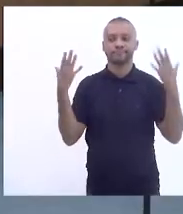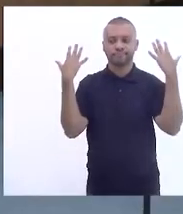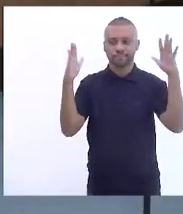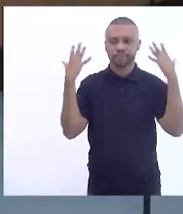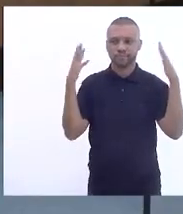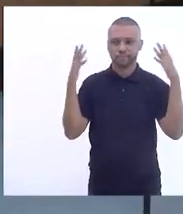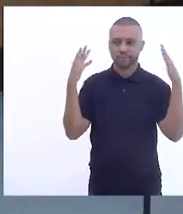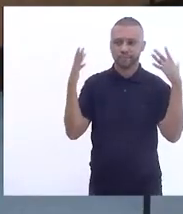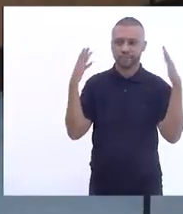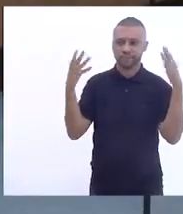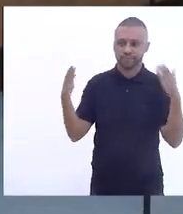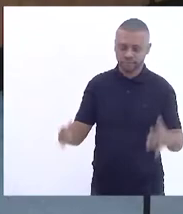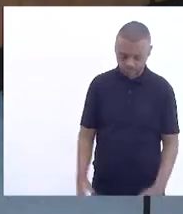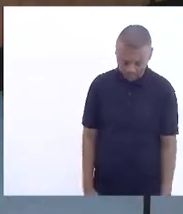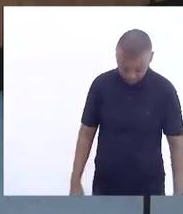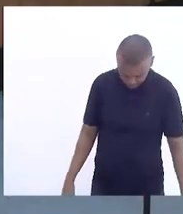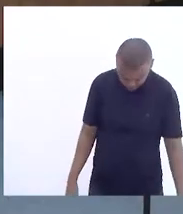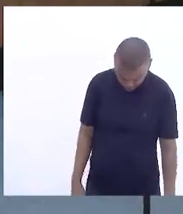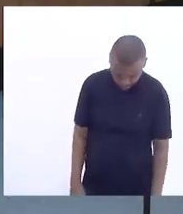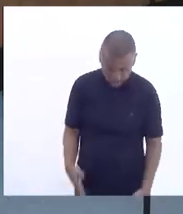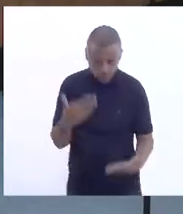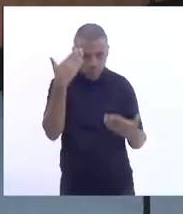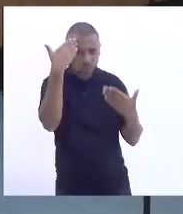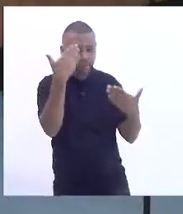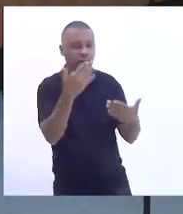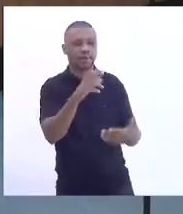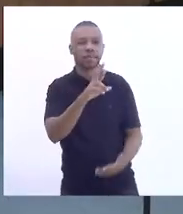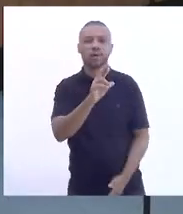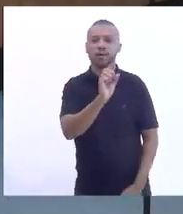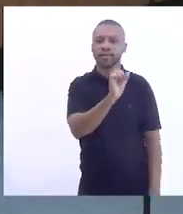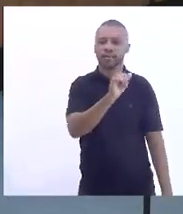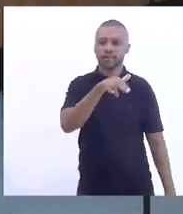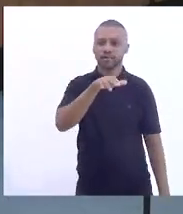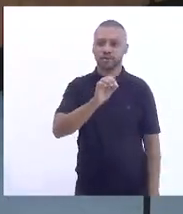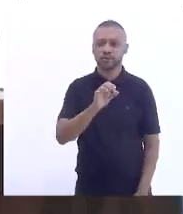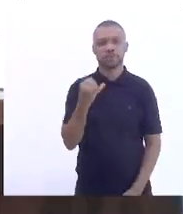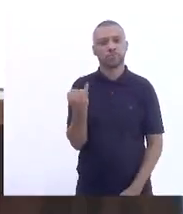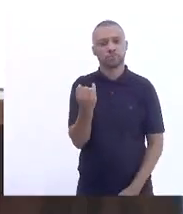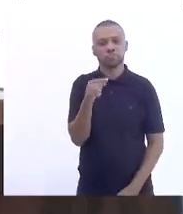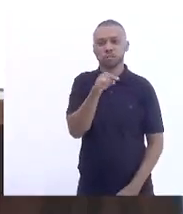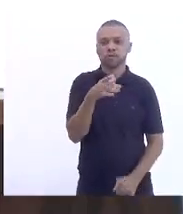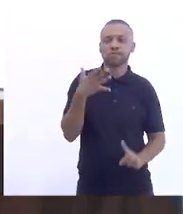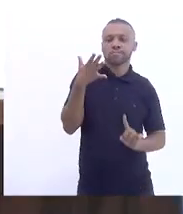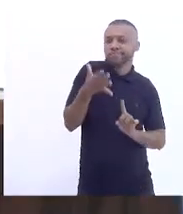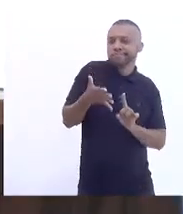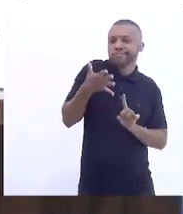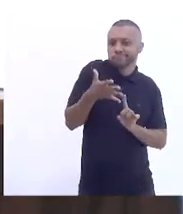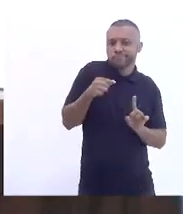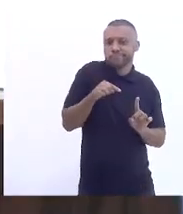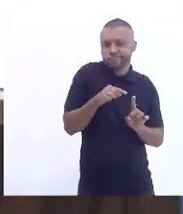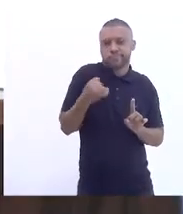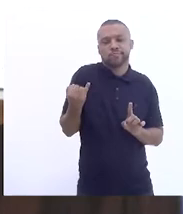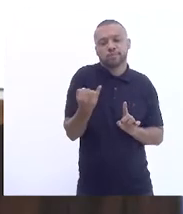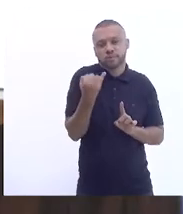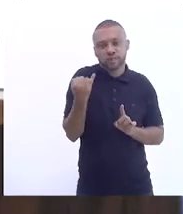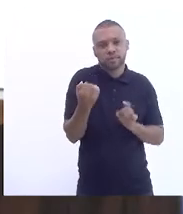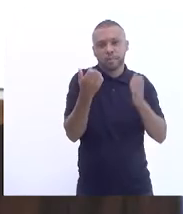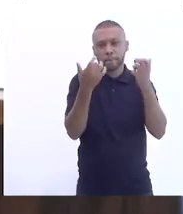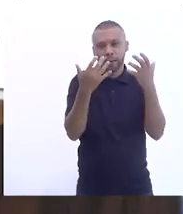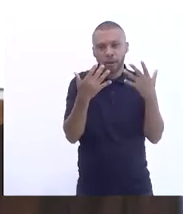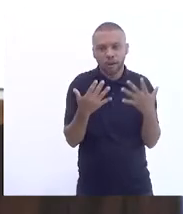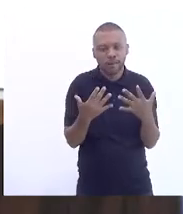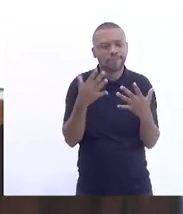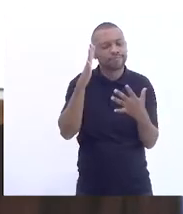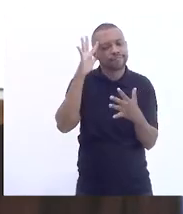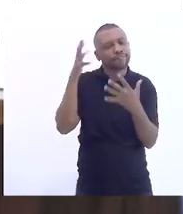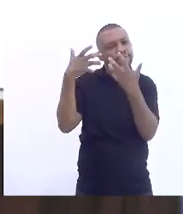muito obrigada você não é importante fala importante é importante